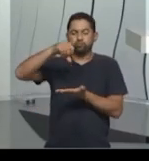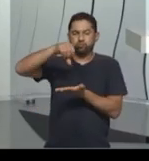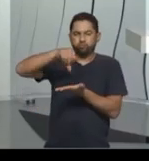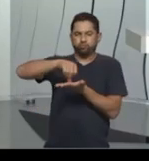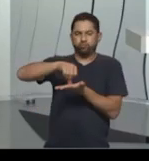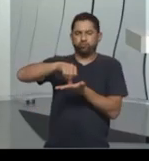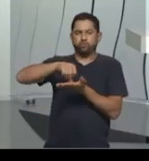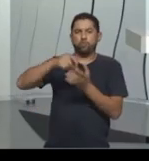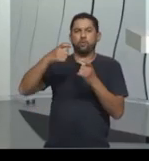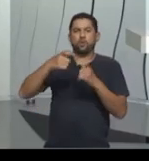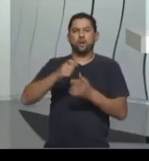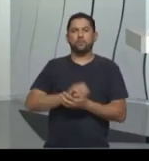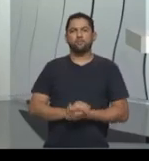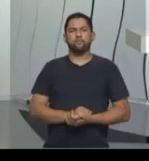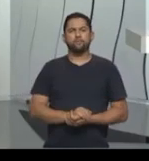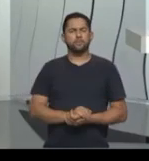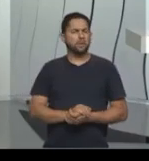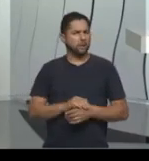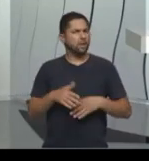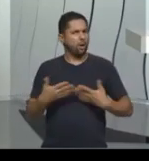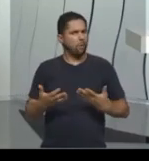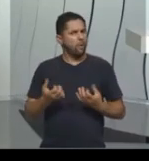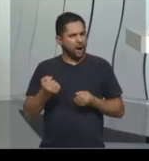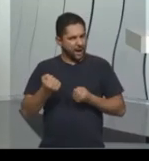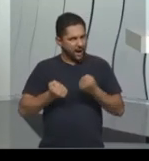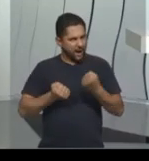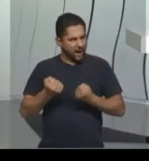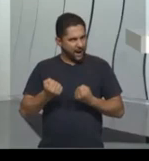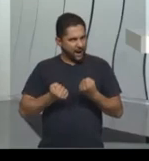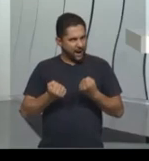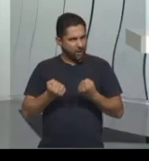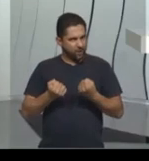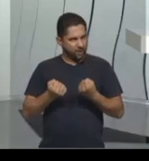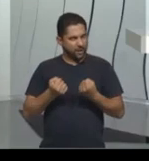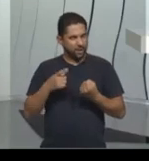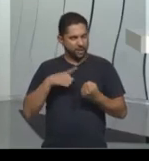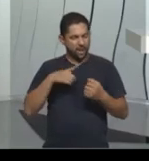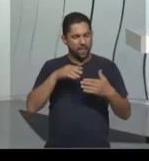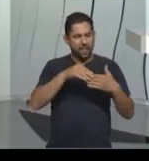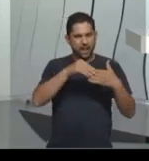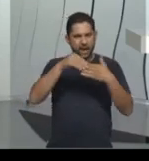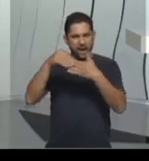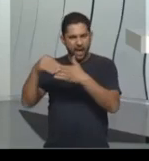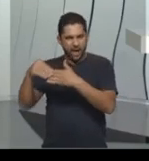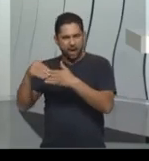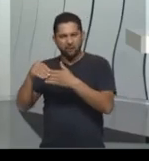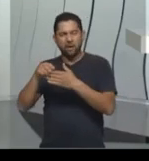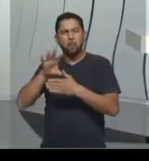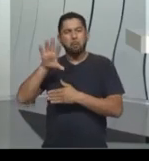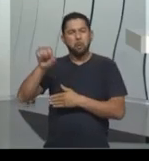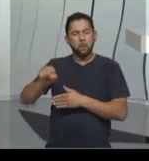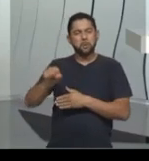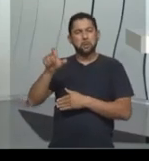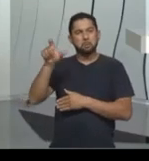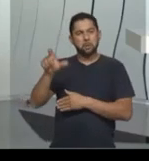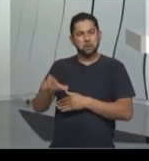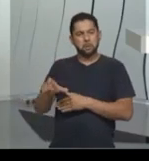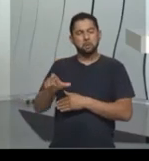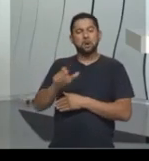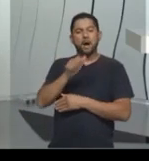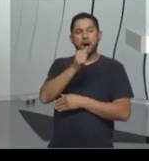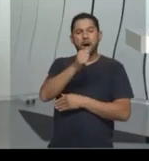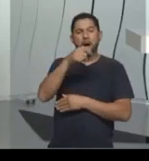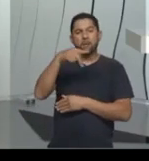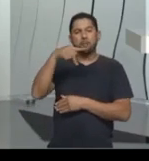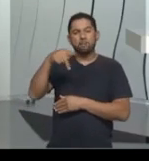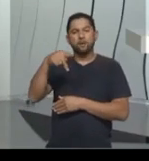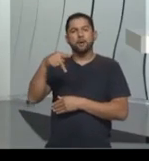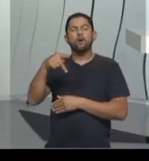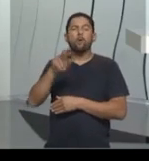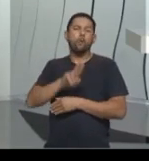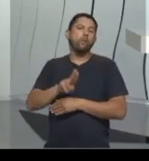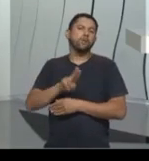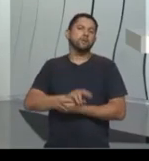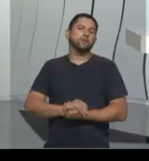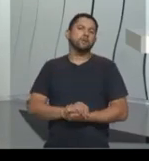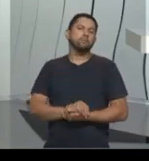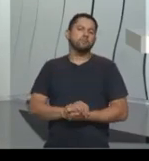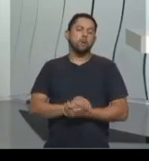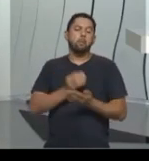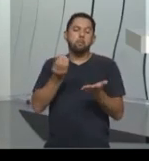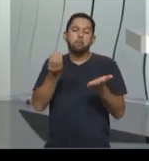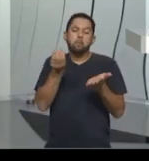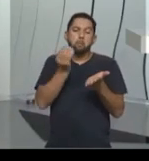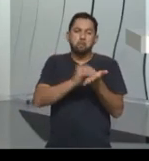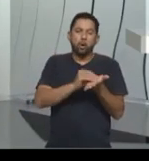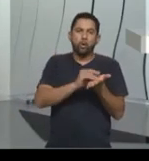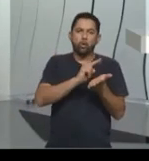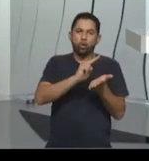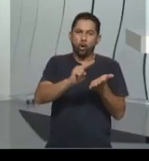aplicativos aí de automóveis, né, de veículos que levam a gente para ir determinados lugares, utiliza-se deles justamente, né? Você coloca lá o